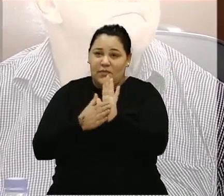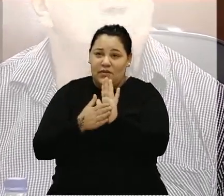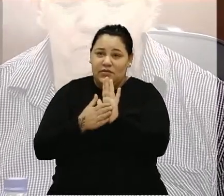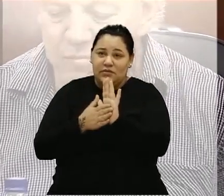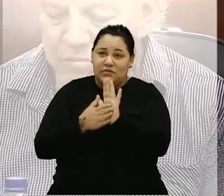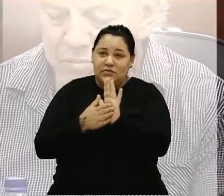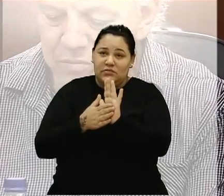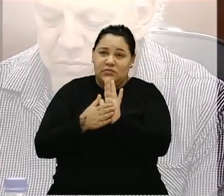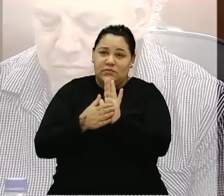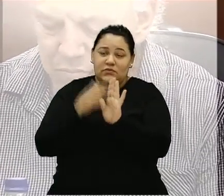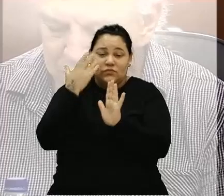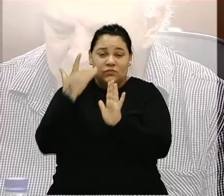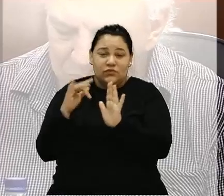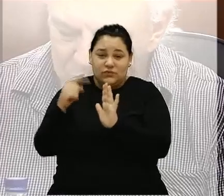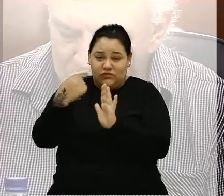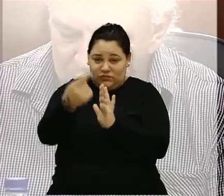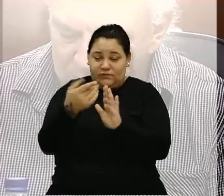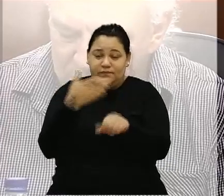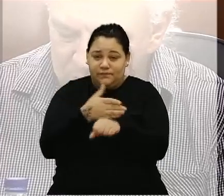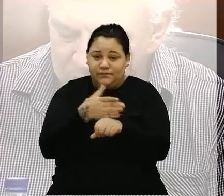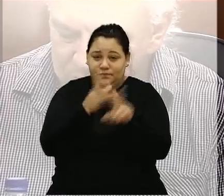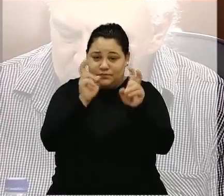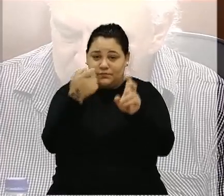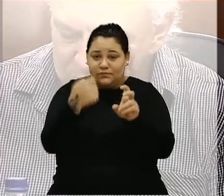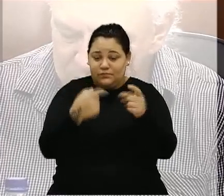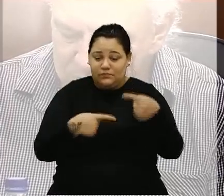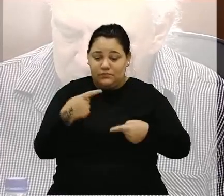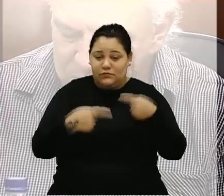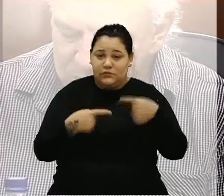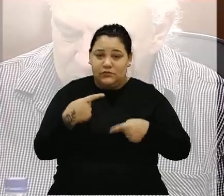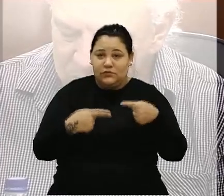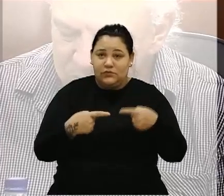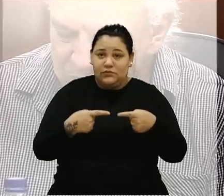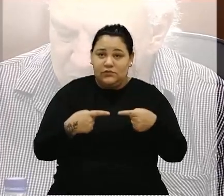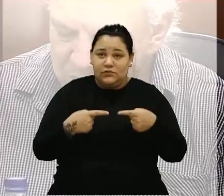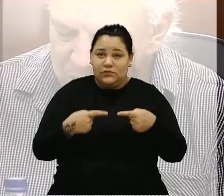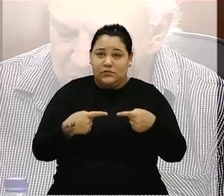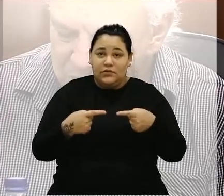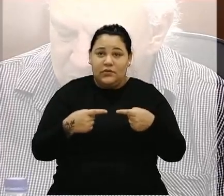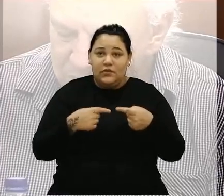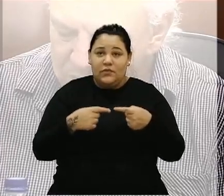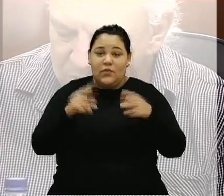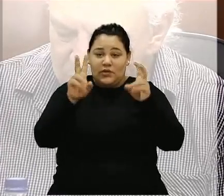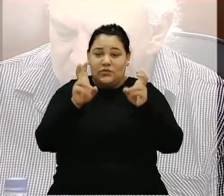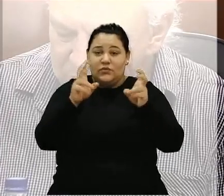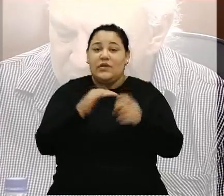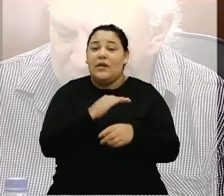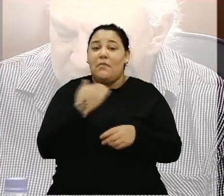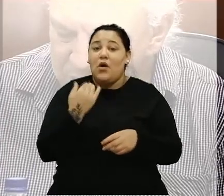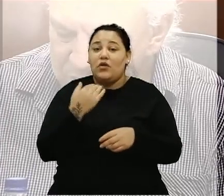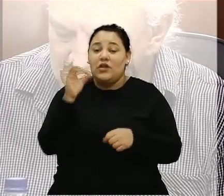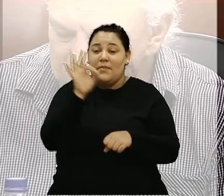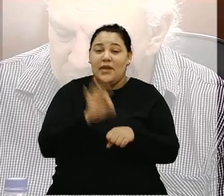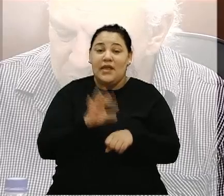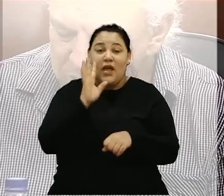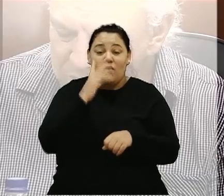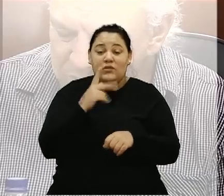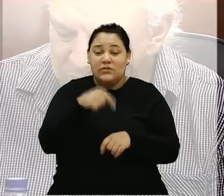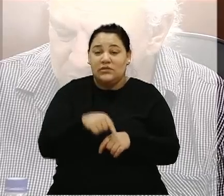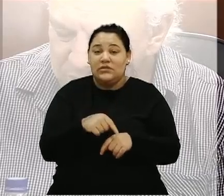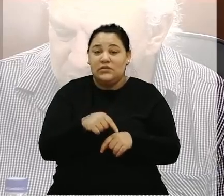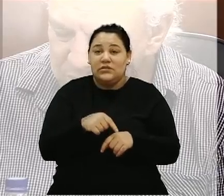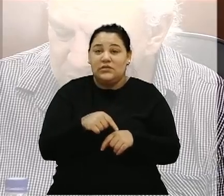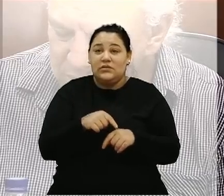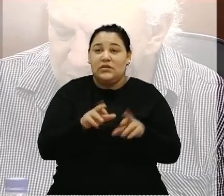pauta, precisa discutir isso. A questão da mortandade das abelhas que está acontecendo na nossa região. Eu tenho